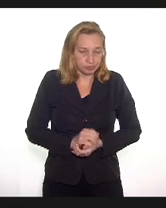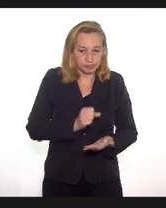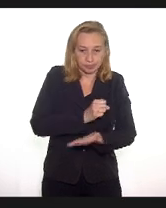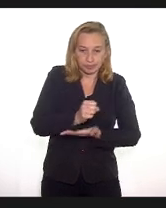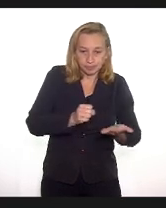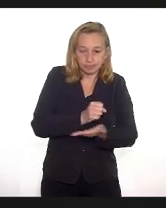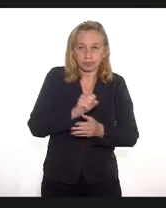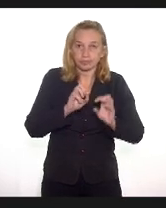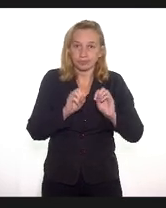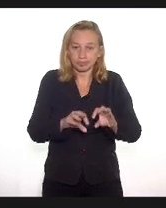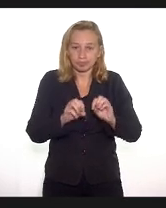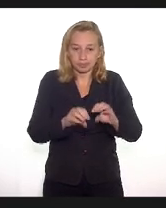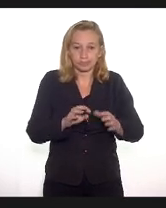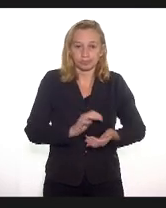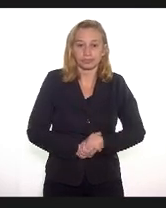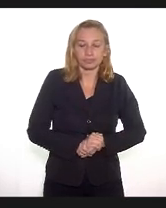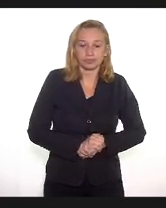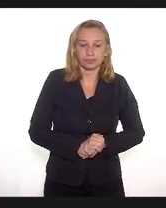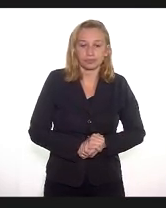básicos de ensino,